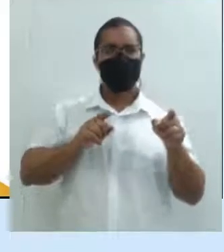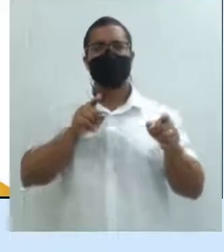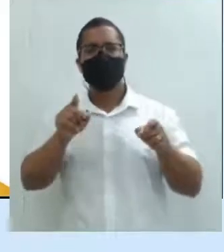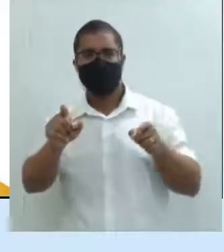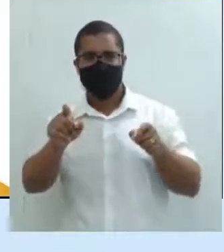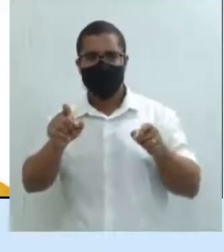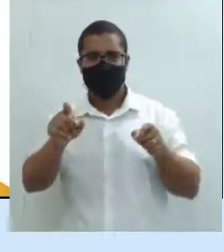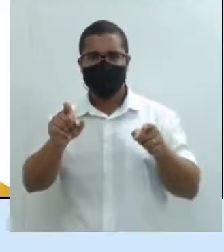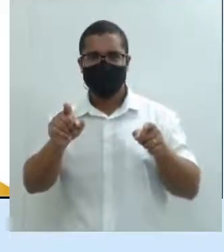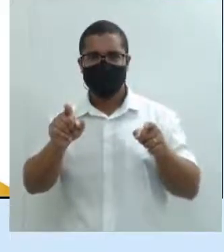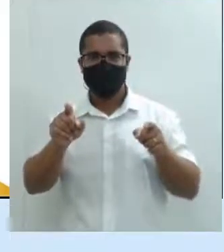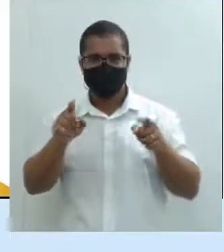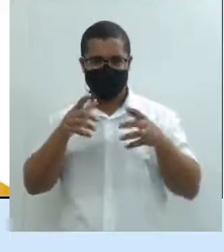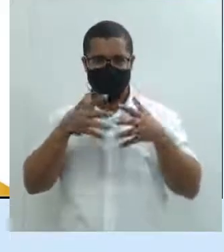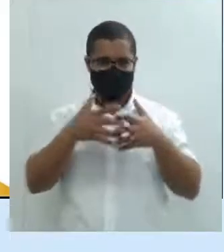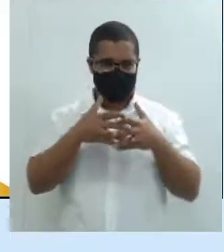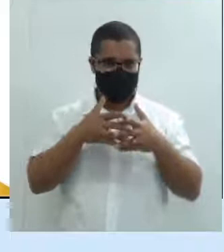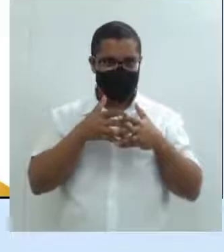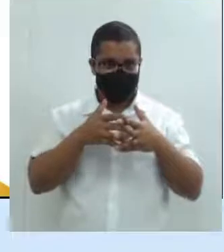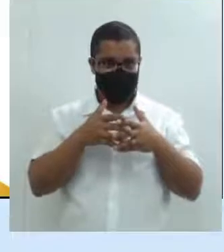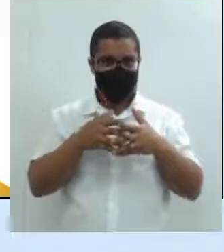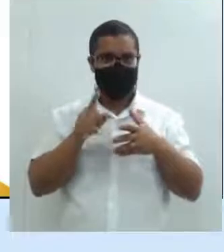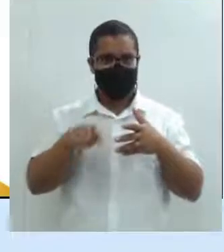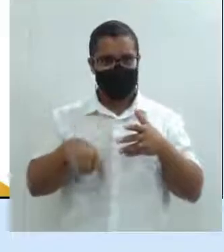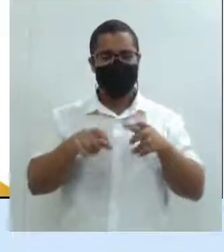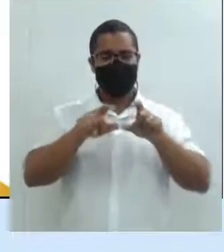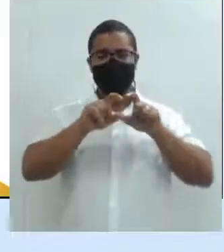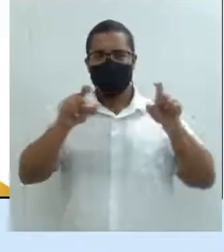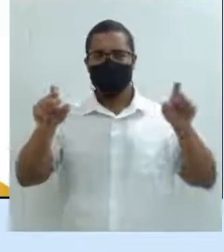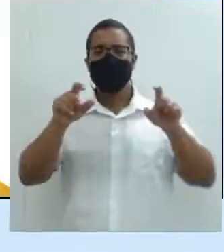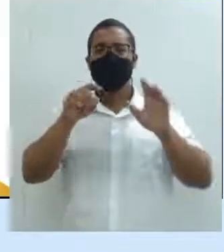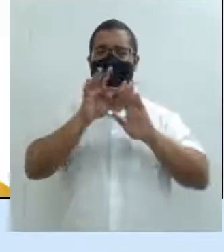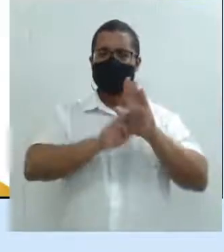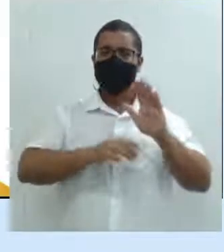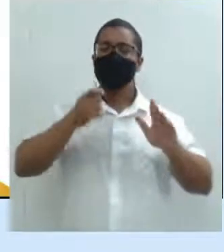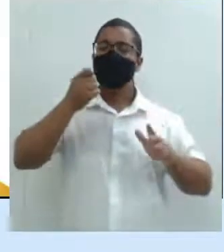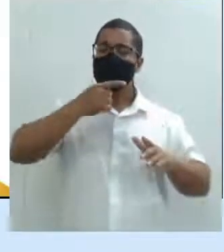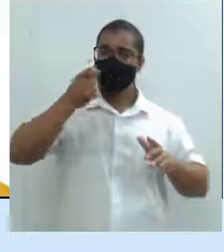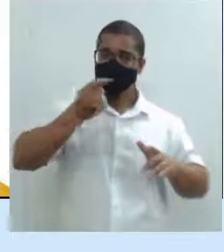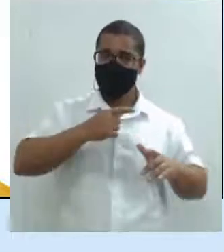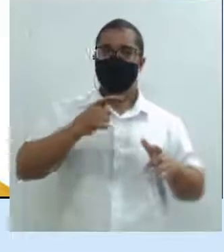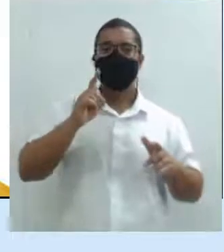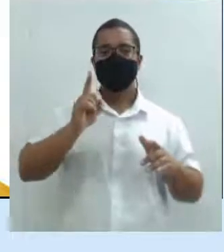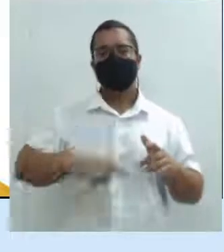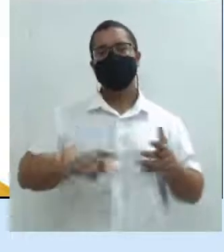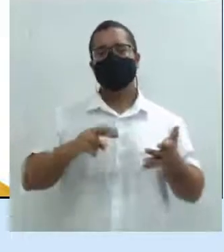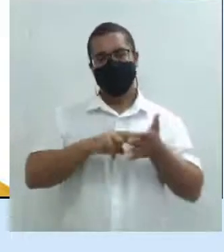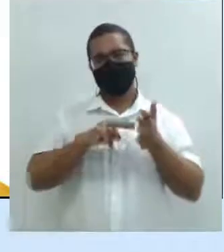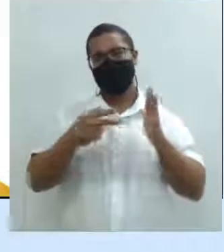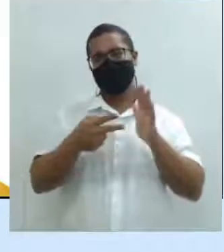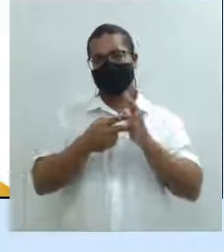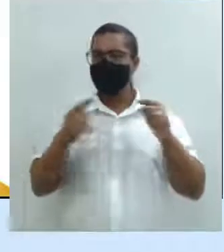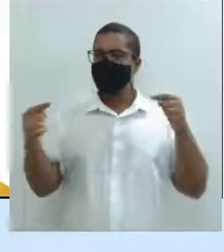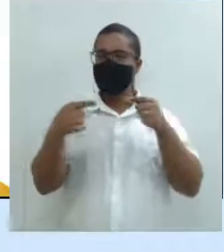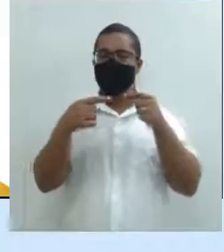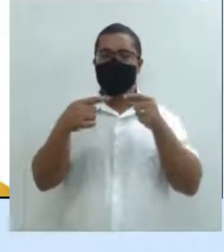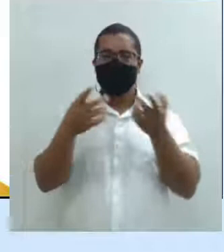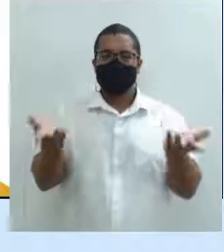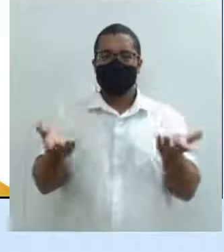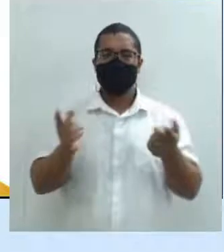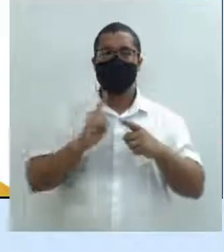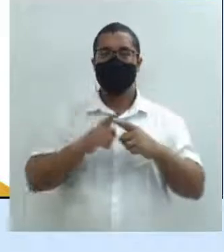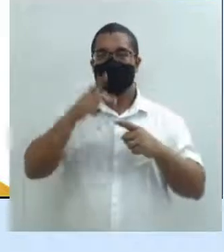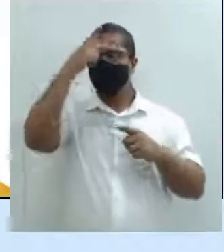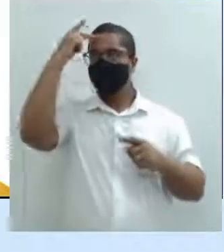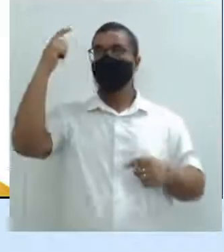muito comum nos textos de humor. Isso desperta o humor nas pessoas, porque cria situações